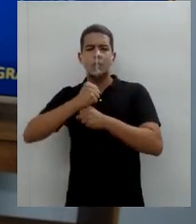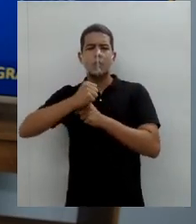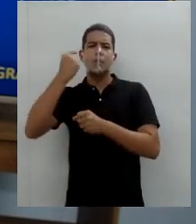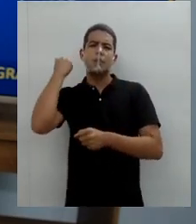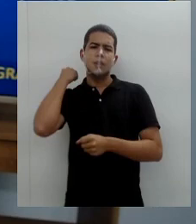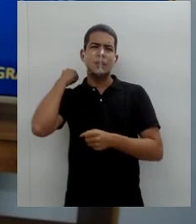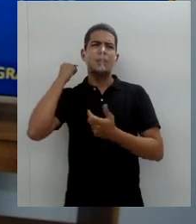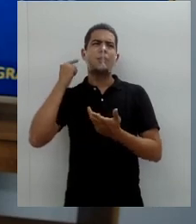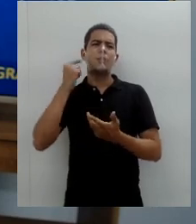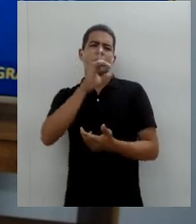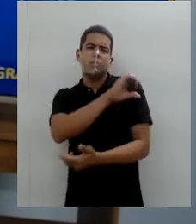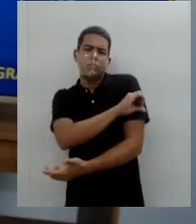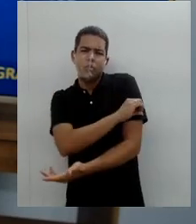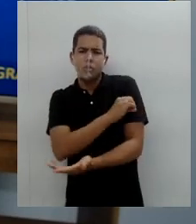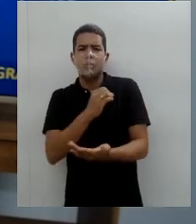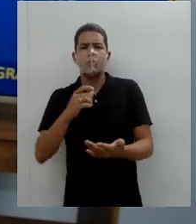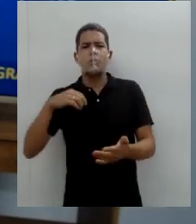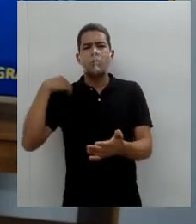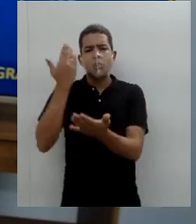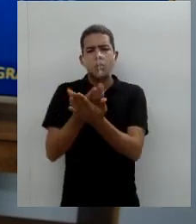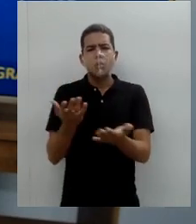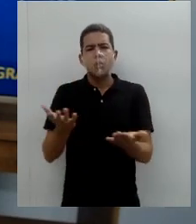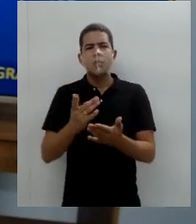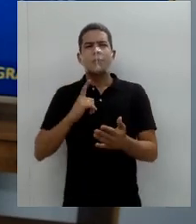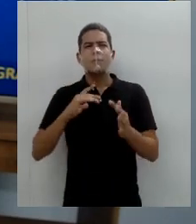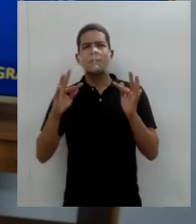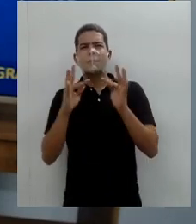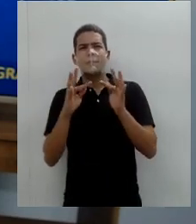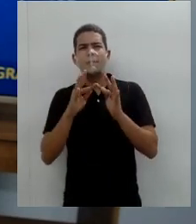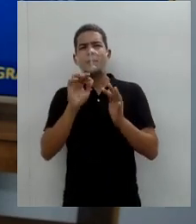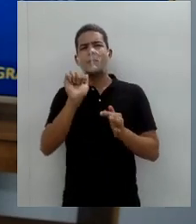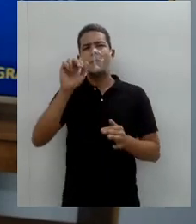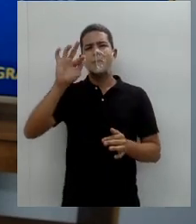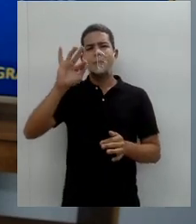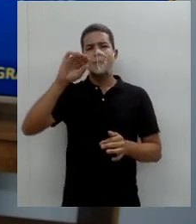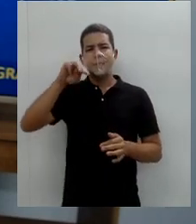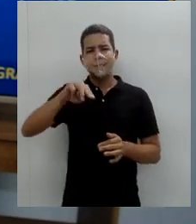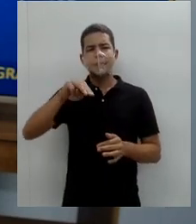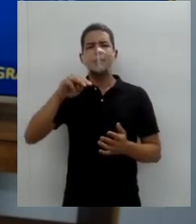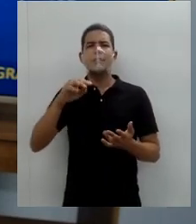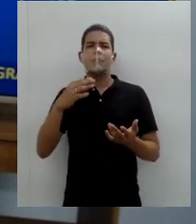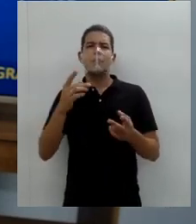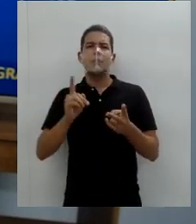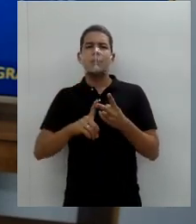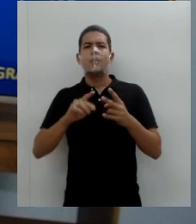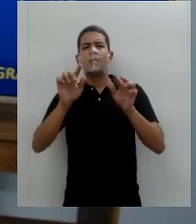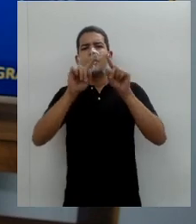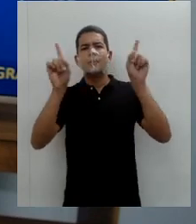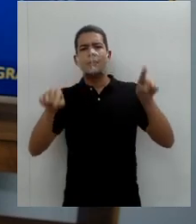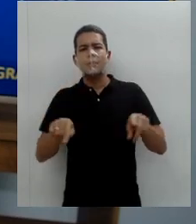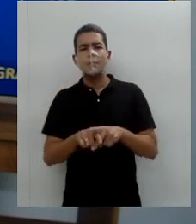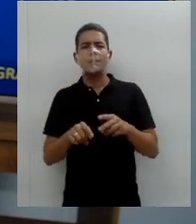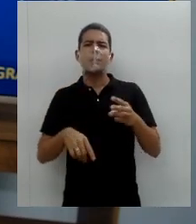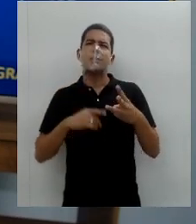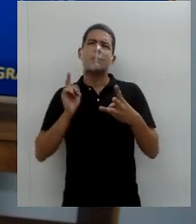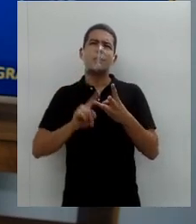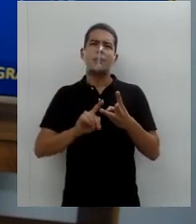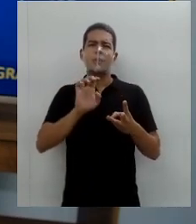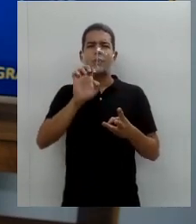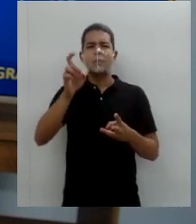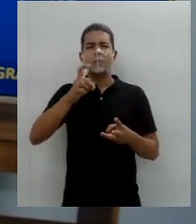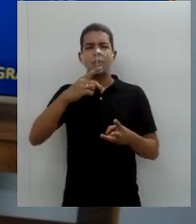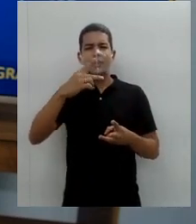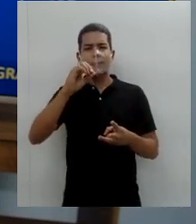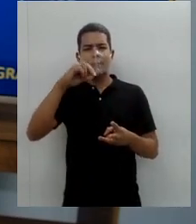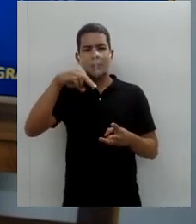passado, desde o nono ano, tá certo? Função afim, função quadrática, ano passado função exponencial, etc. E aí